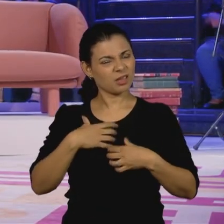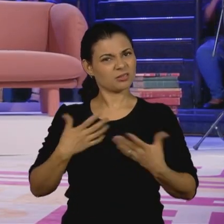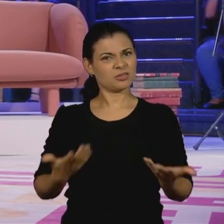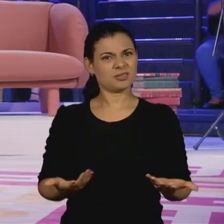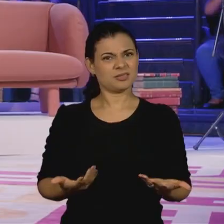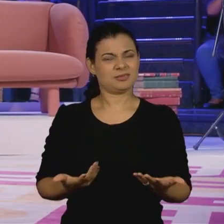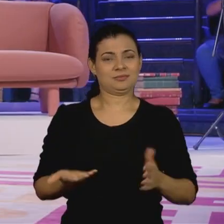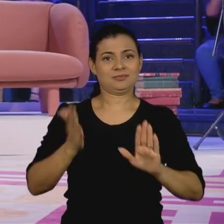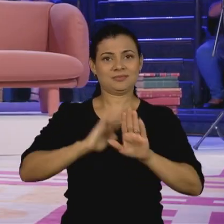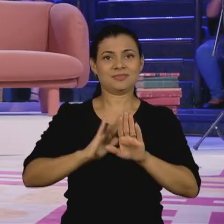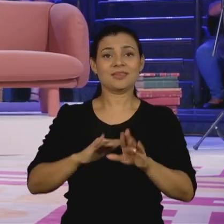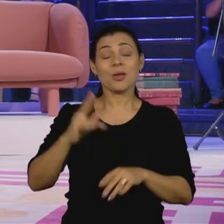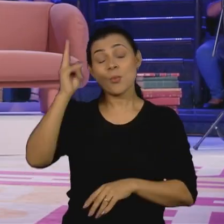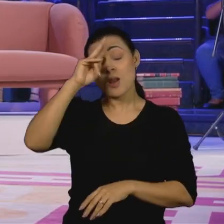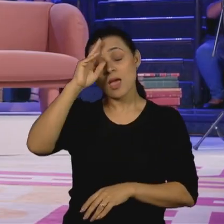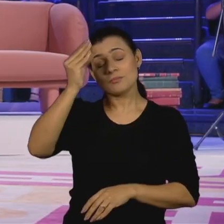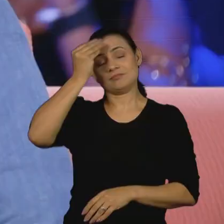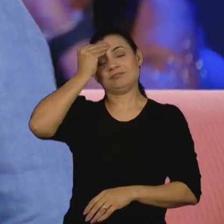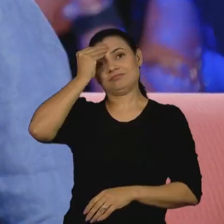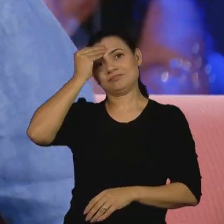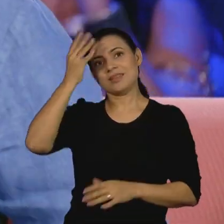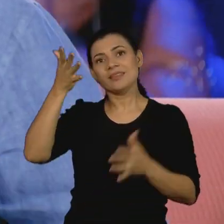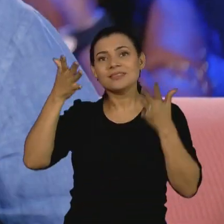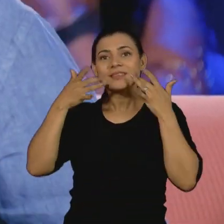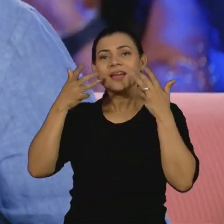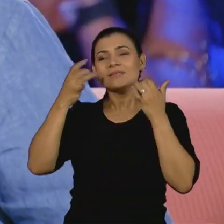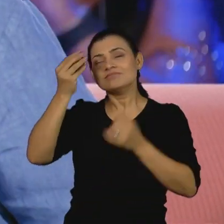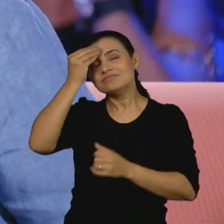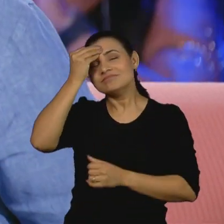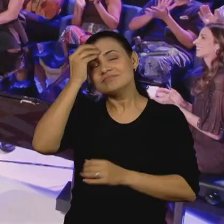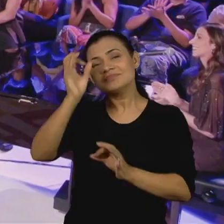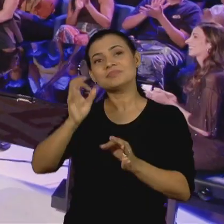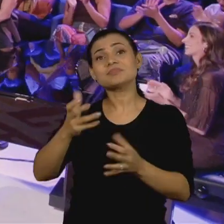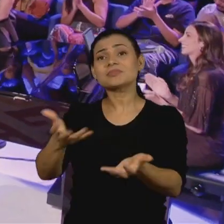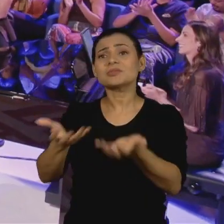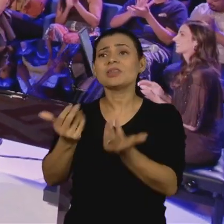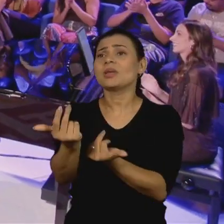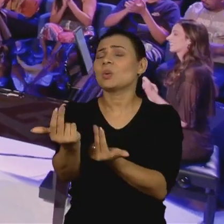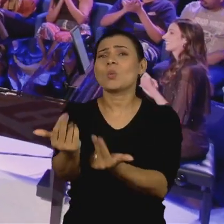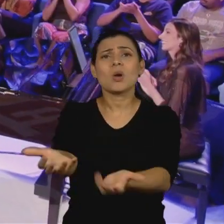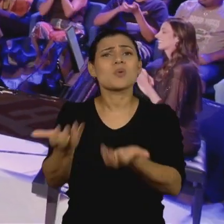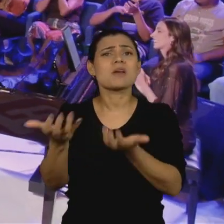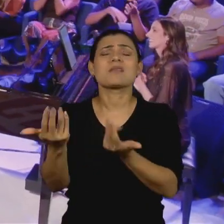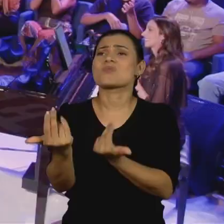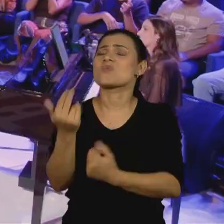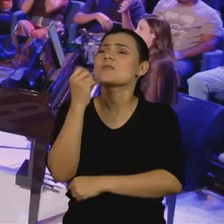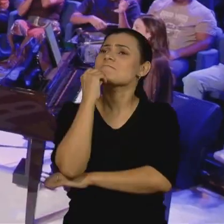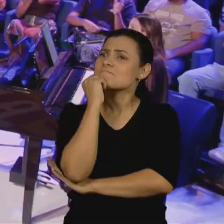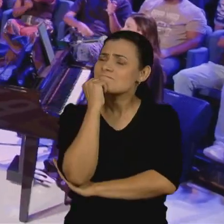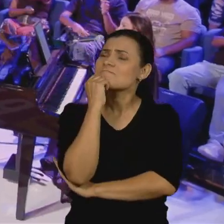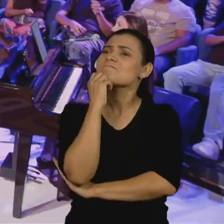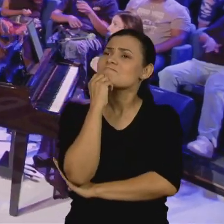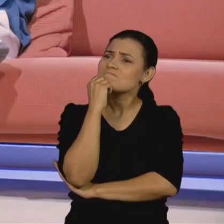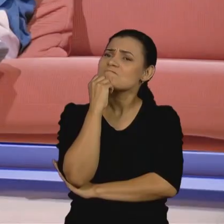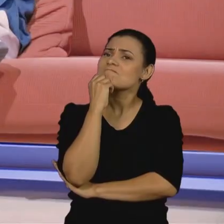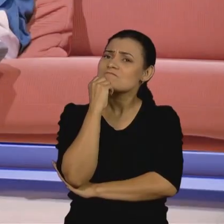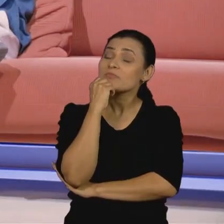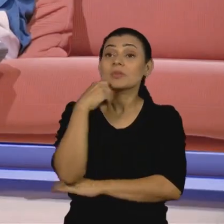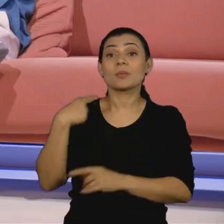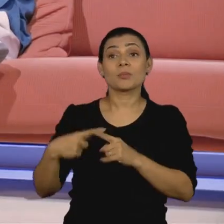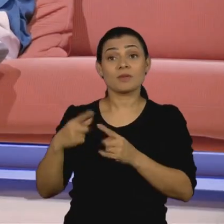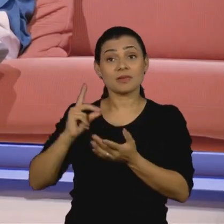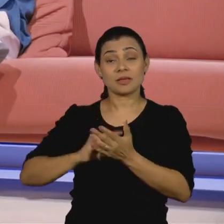Eu lembro até agora. Falei assim, eu quero fazer isso aí. Eu quero fazer isso aí. Porque